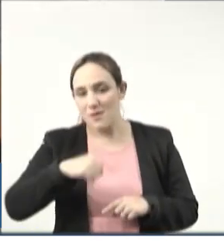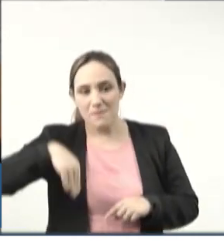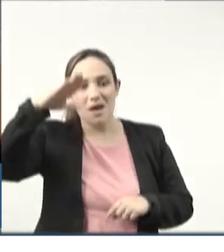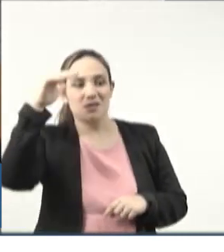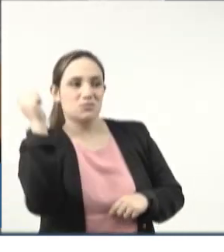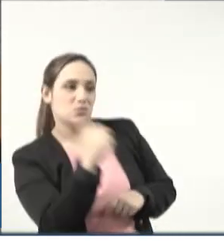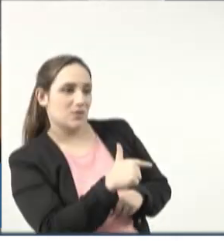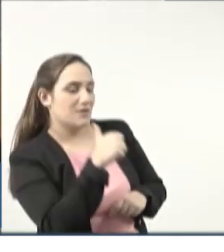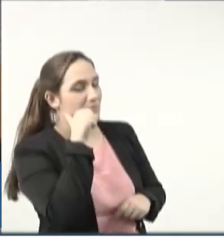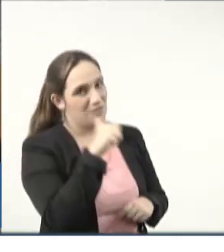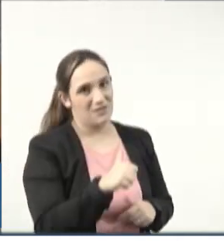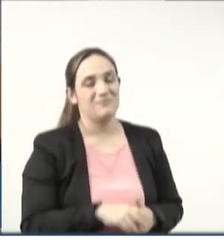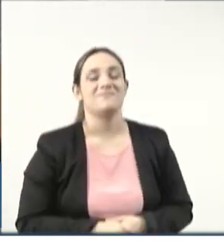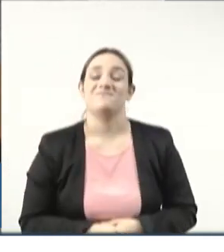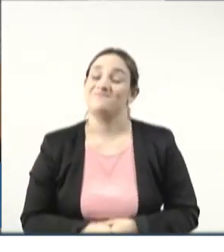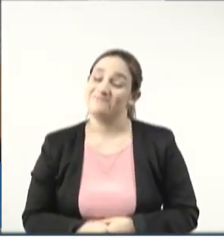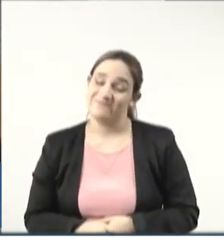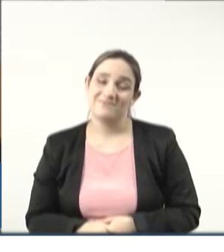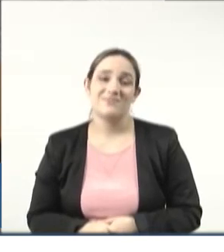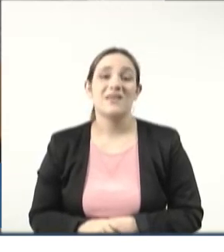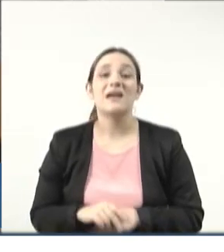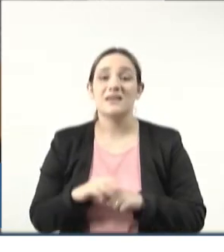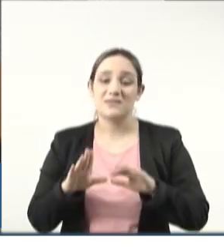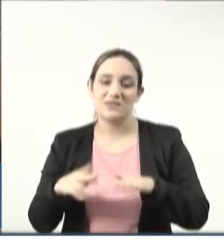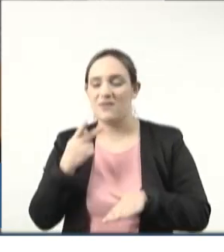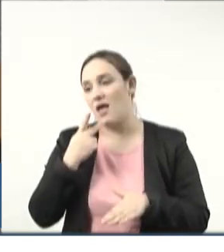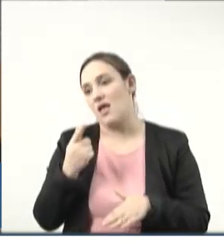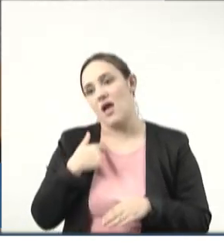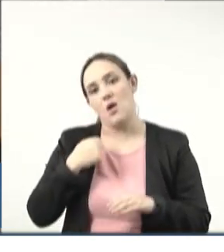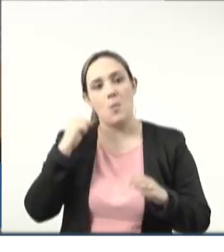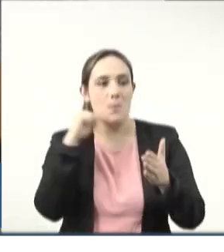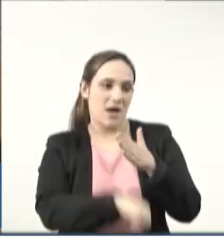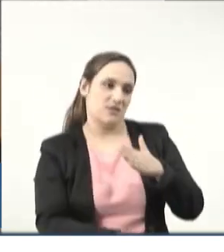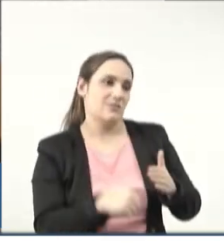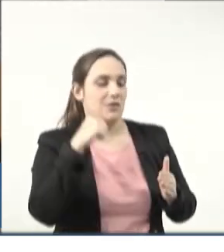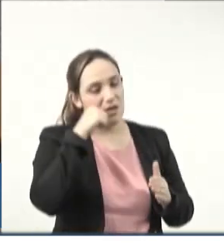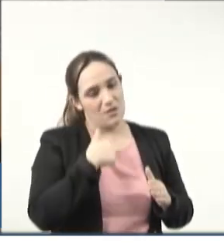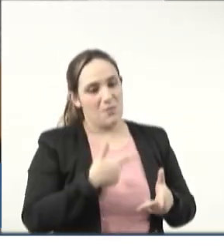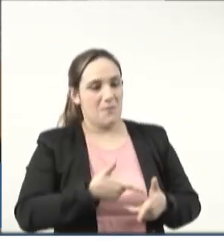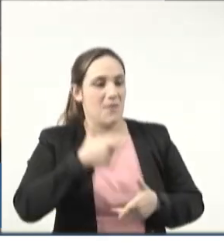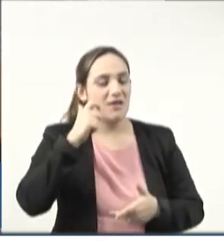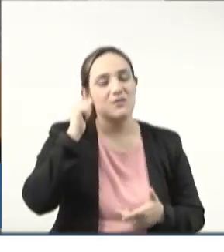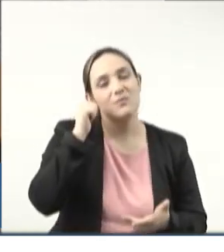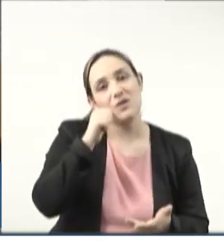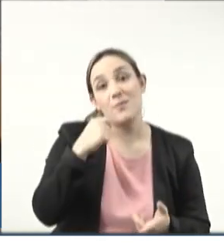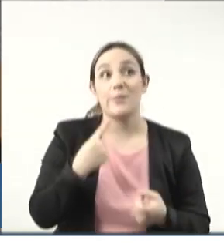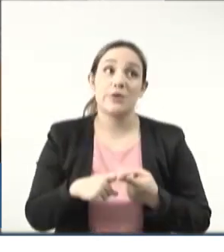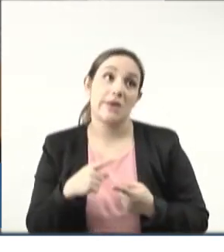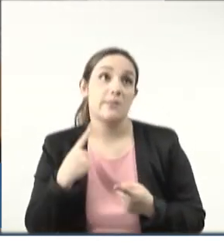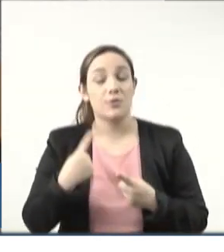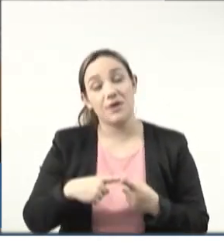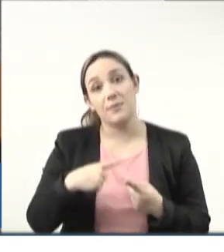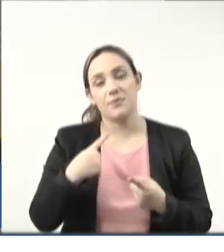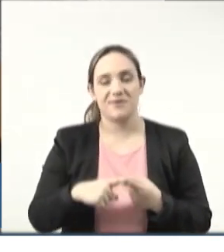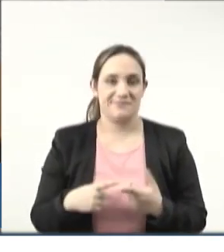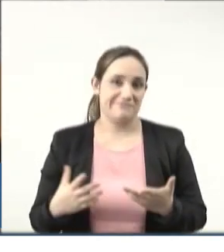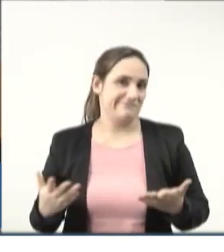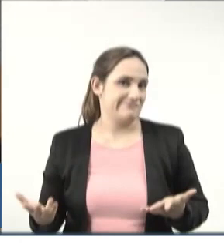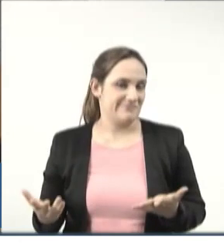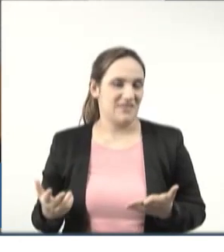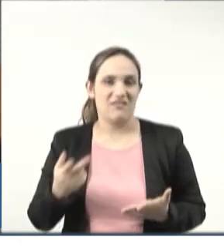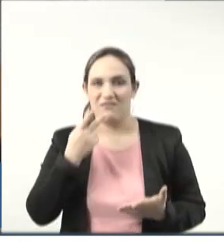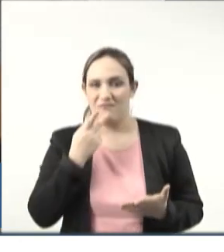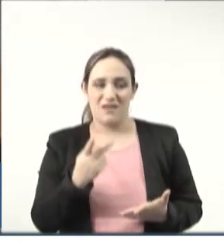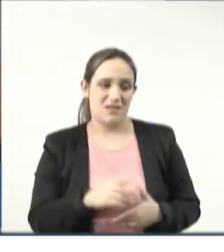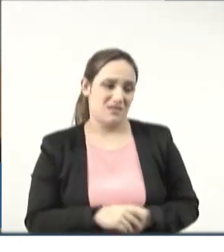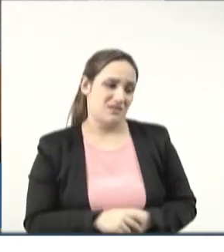do feminino, e aí fica muito fácil e justificado bater em mulher e matar em mulher pelos mais diversos motivos. Até mesmo com aquela clássica